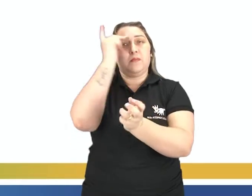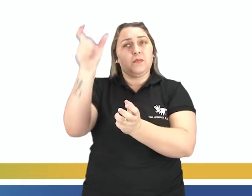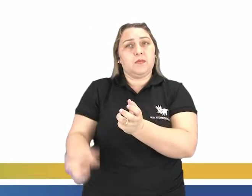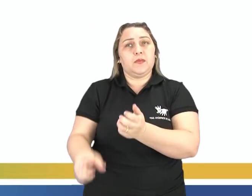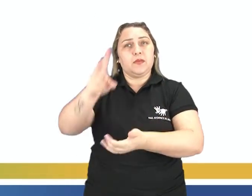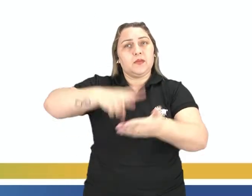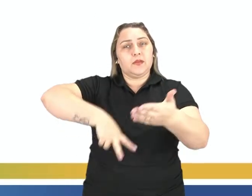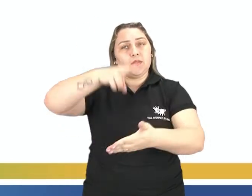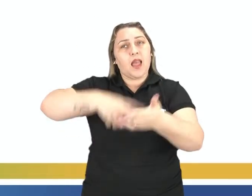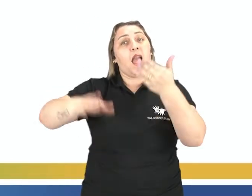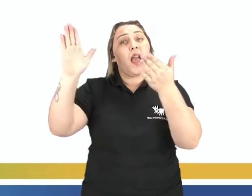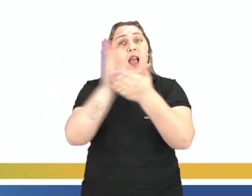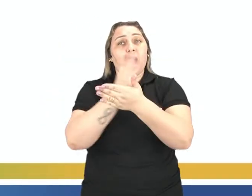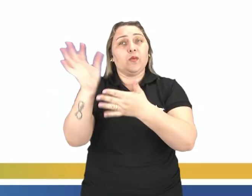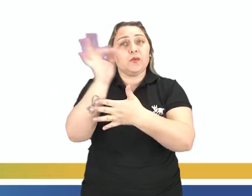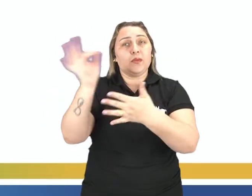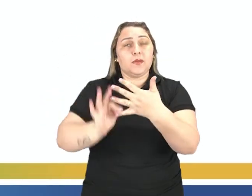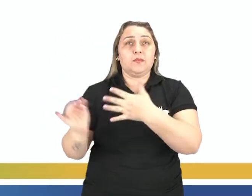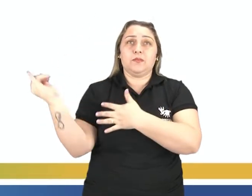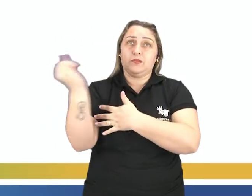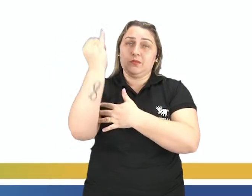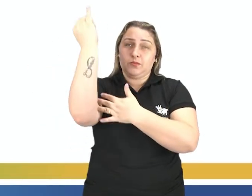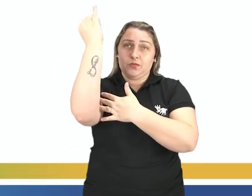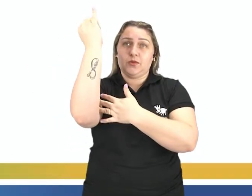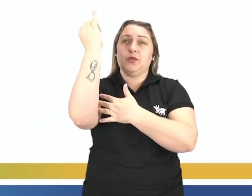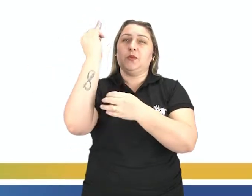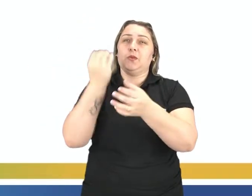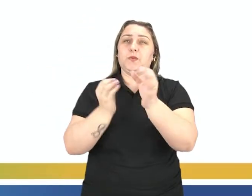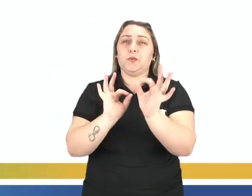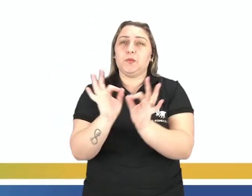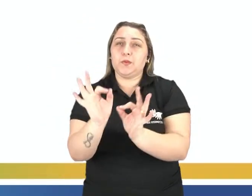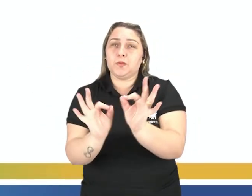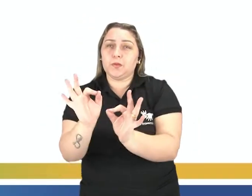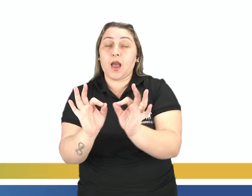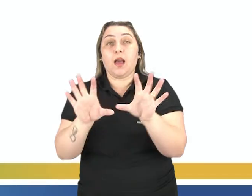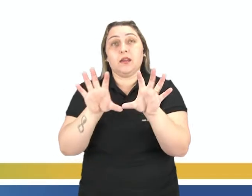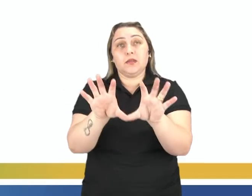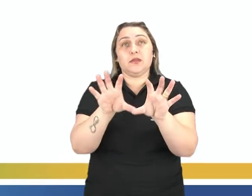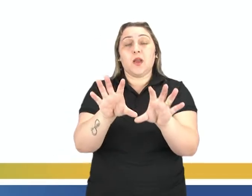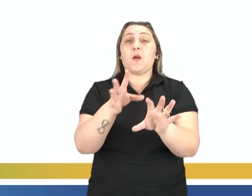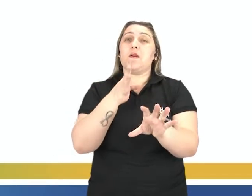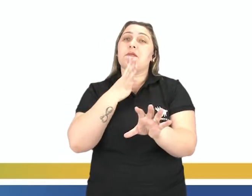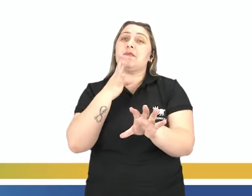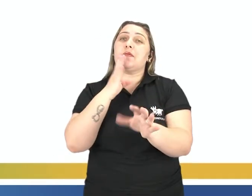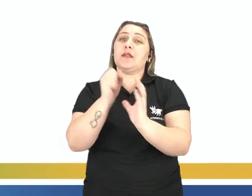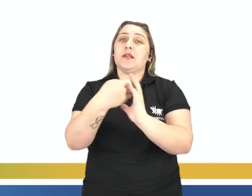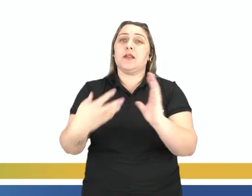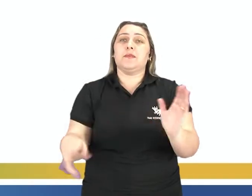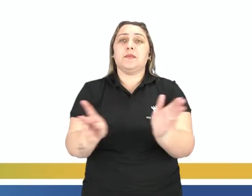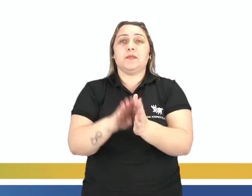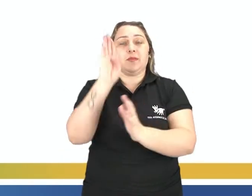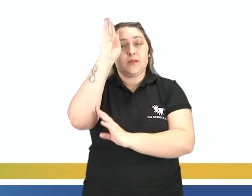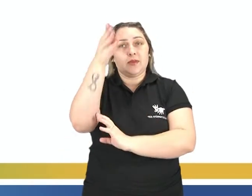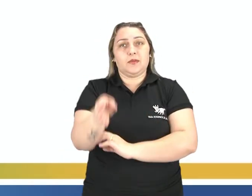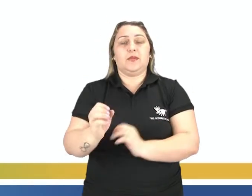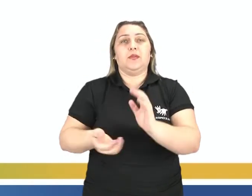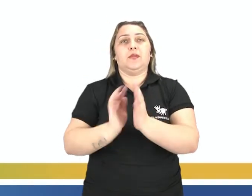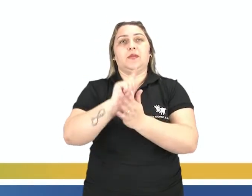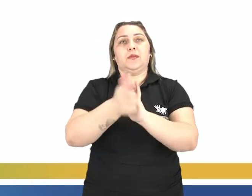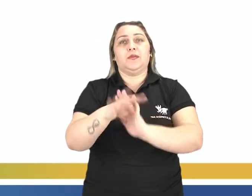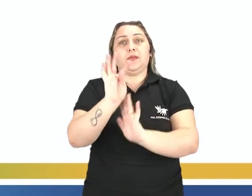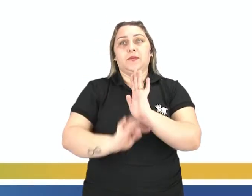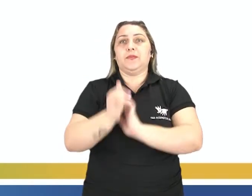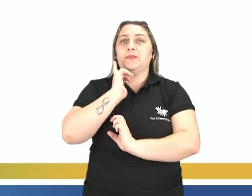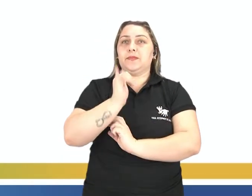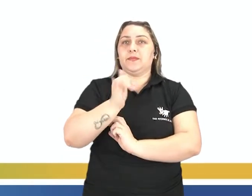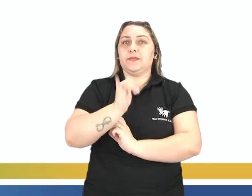pelo leitor, alguns elementos são importantes na sua construção. Sendo assim, conheceremos as características do